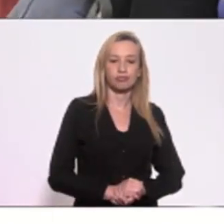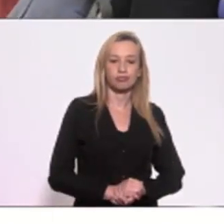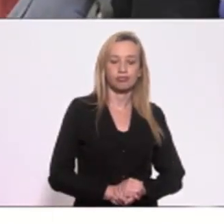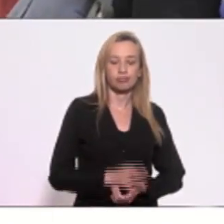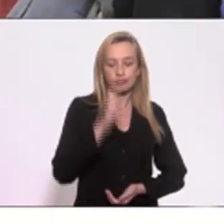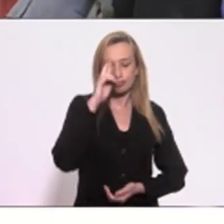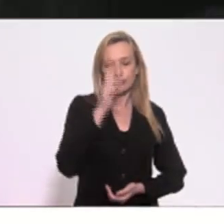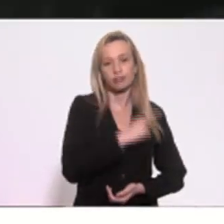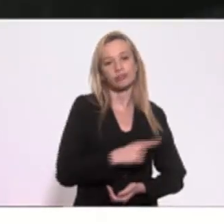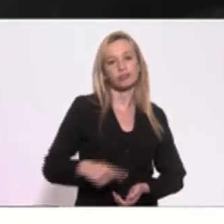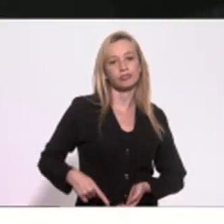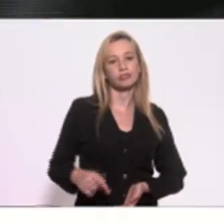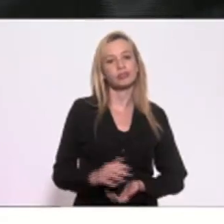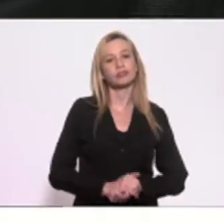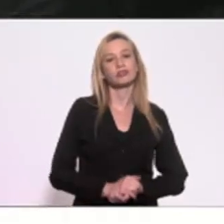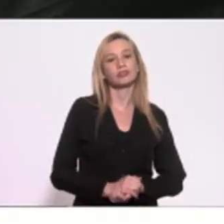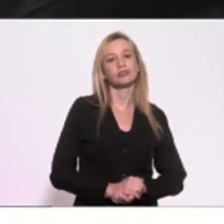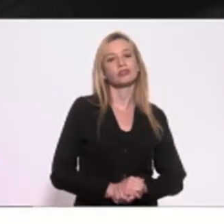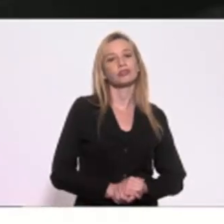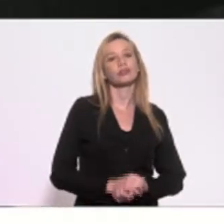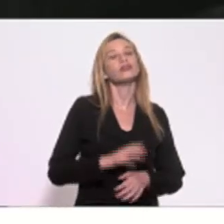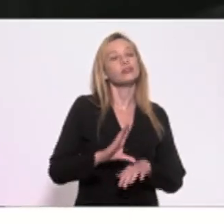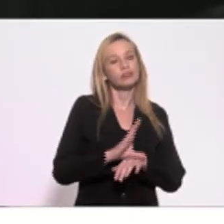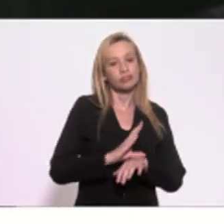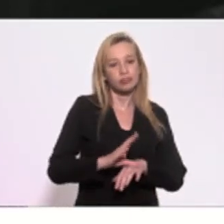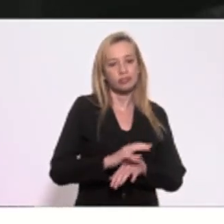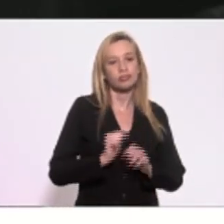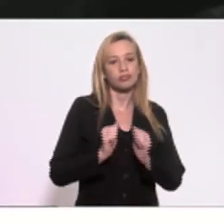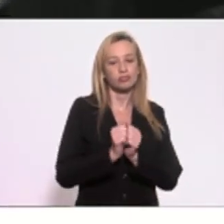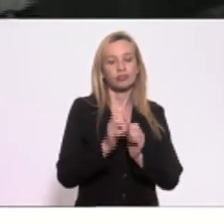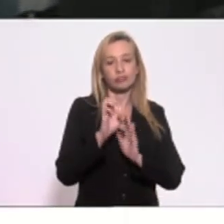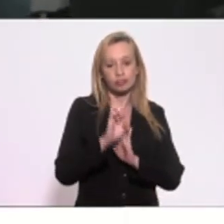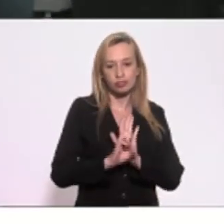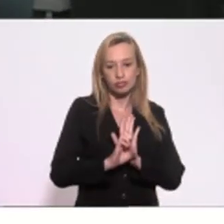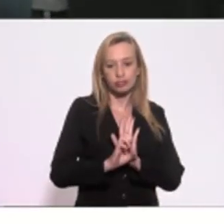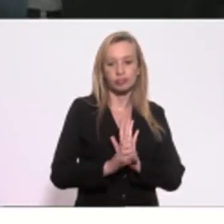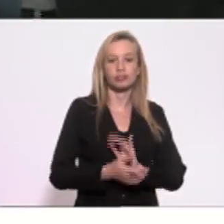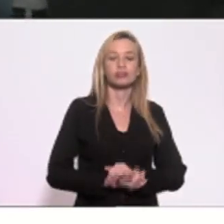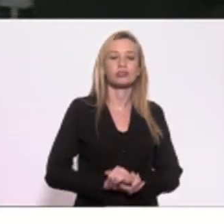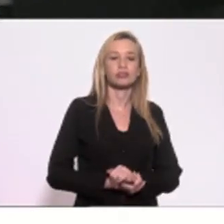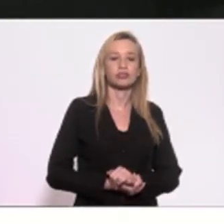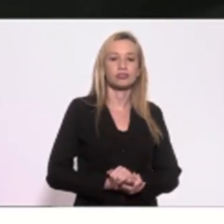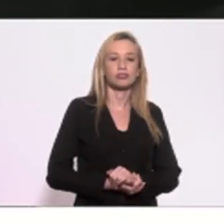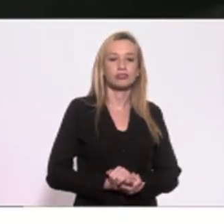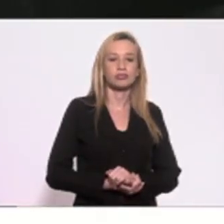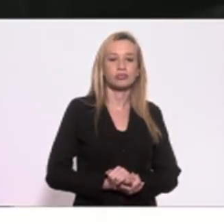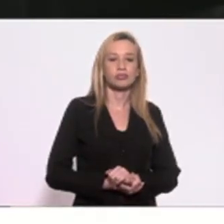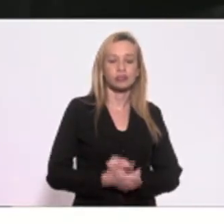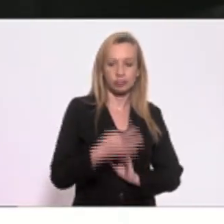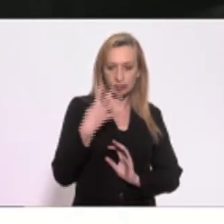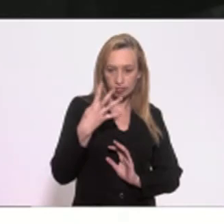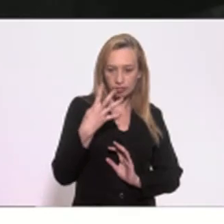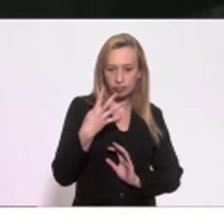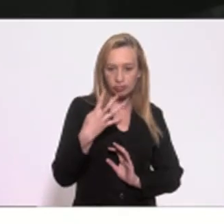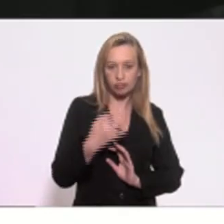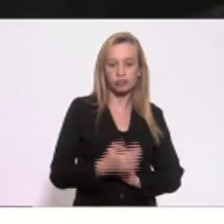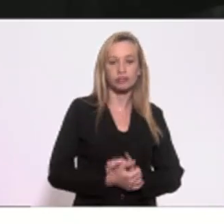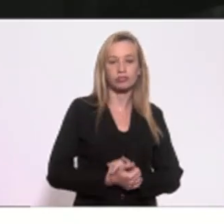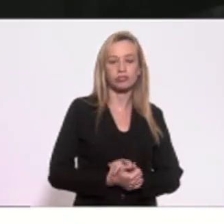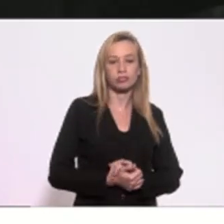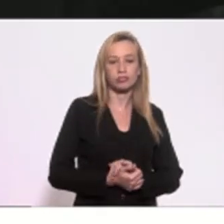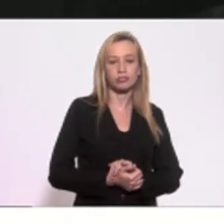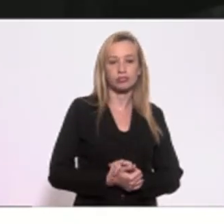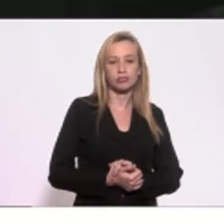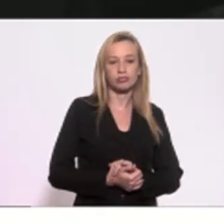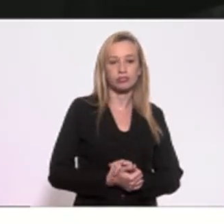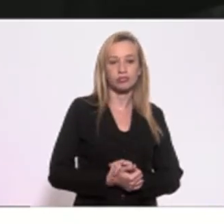Senhor presidente, o parecer é pela constitucionalidade com emendas. Acatando as 4? As 4? Não. Na verdade,